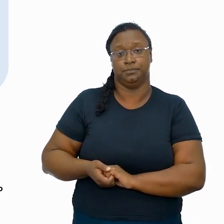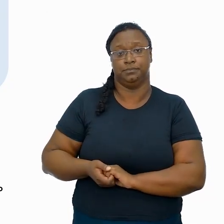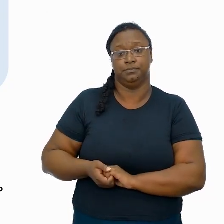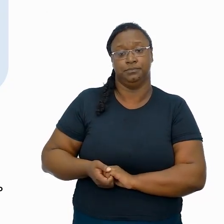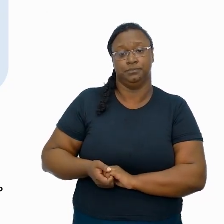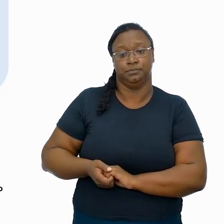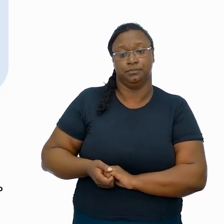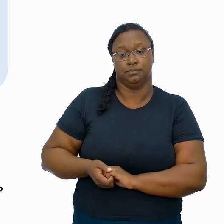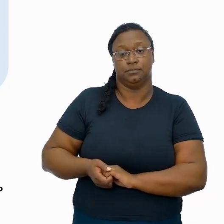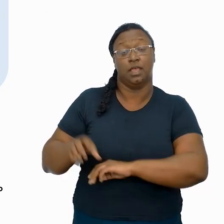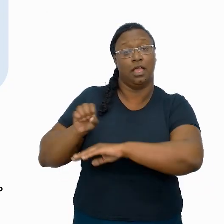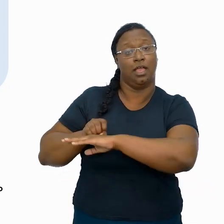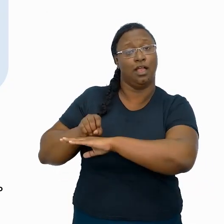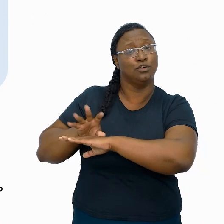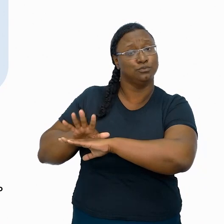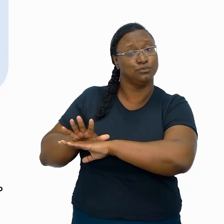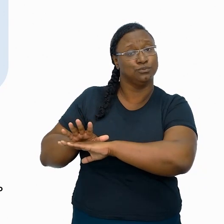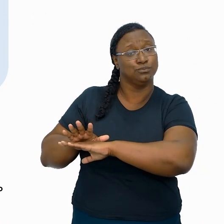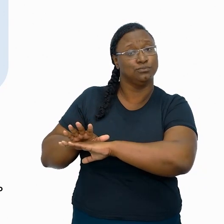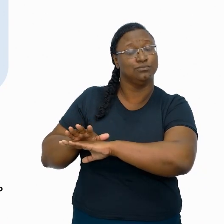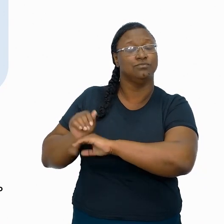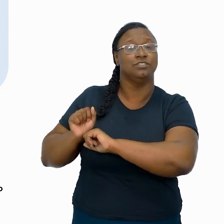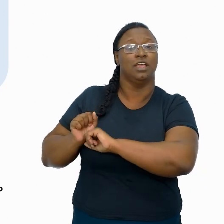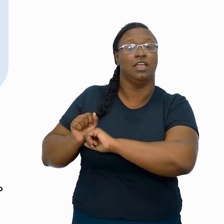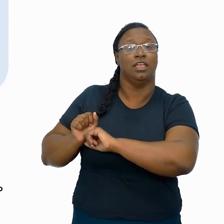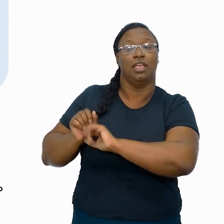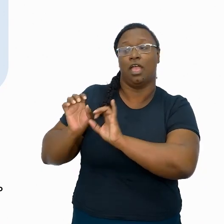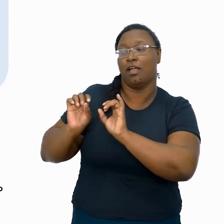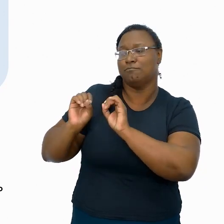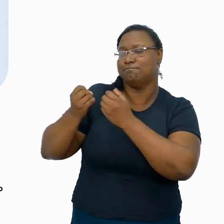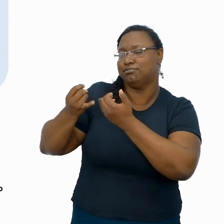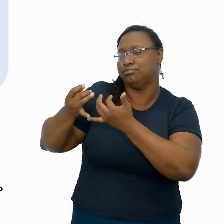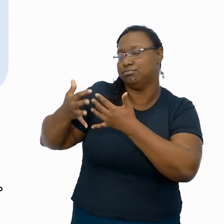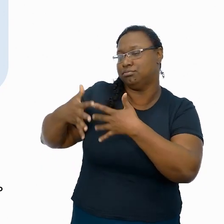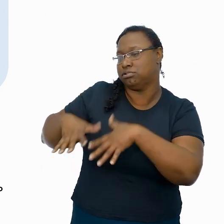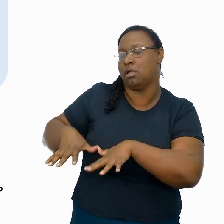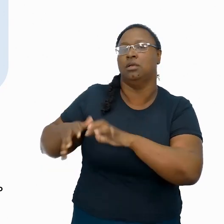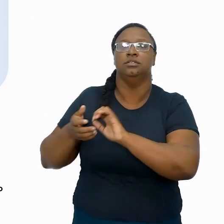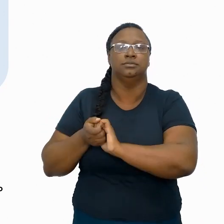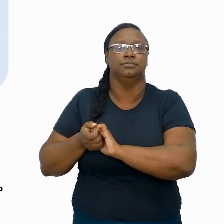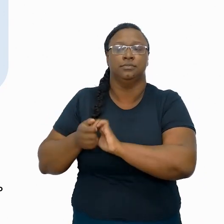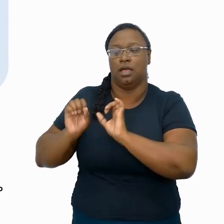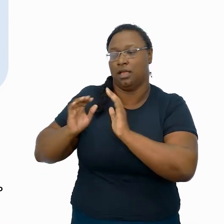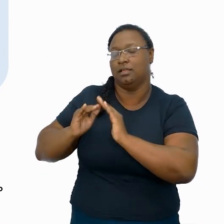sugerir atividades para o desdobramento da TPC nas escolas.